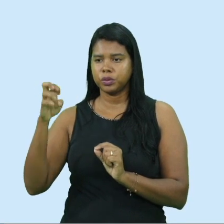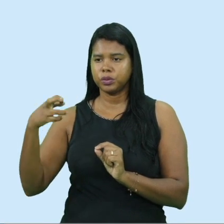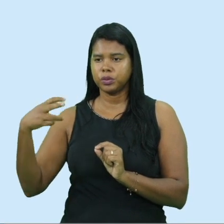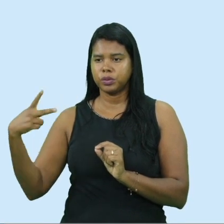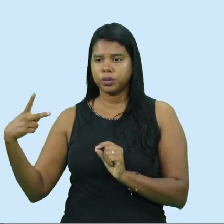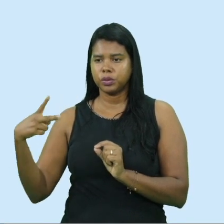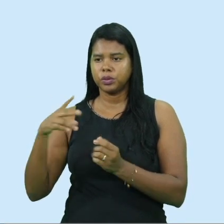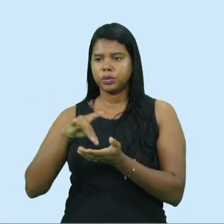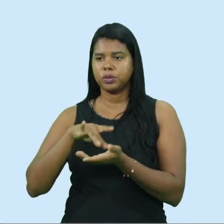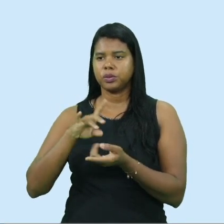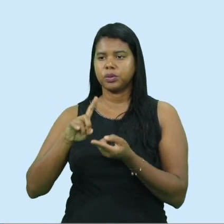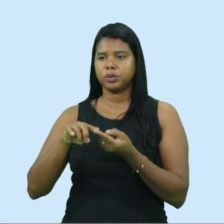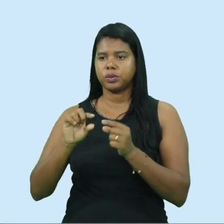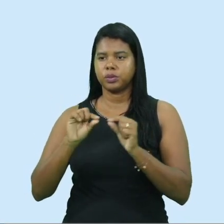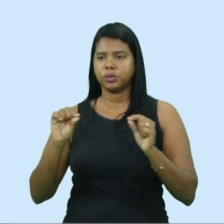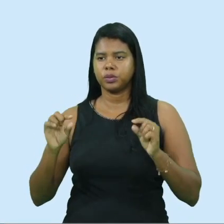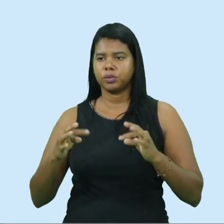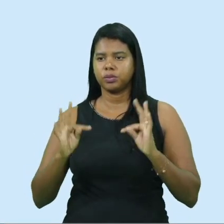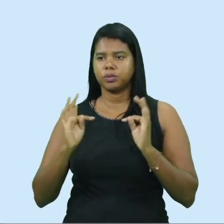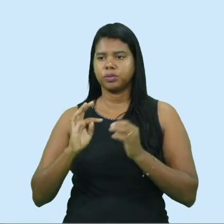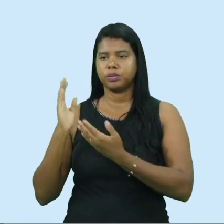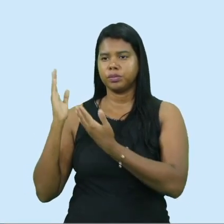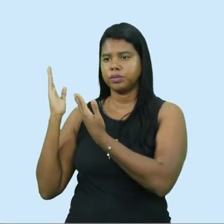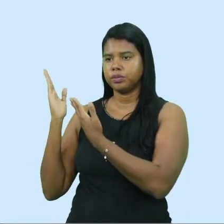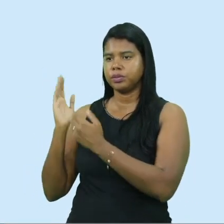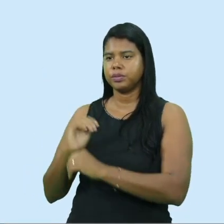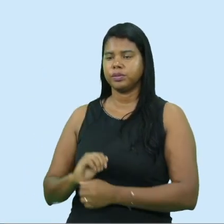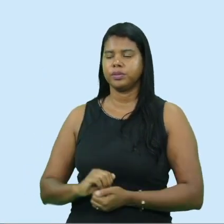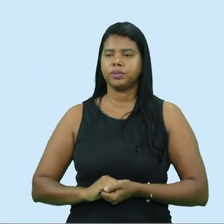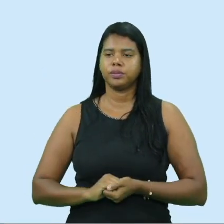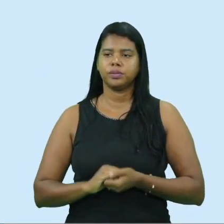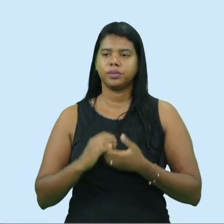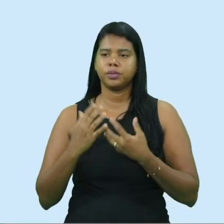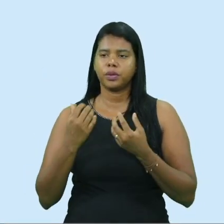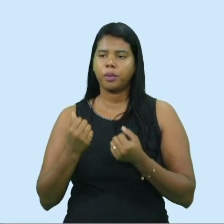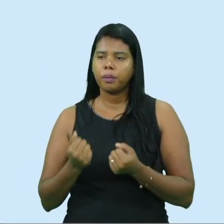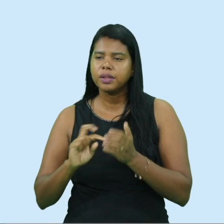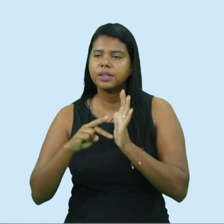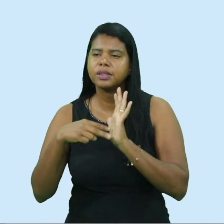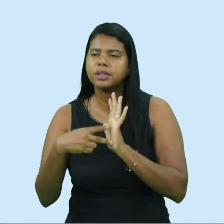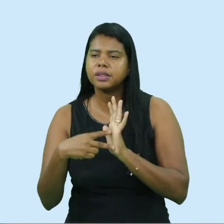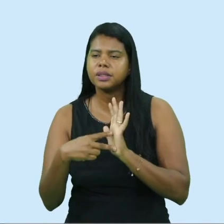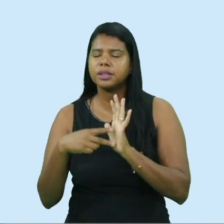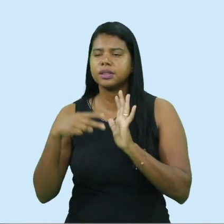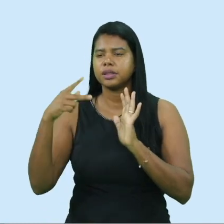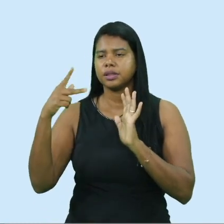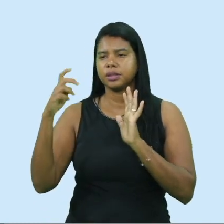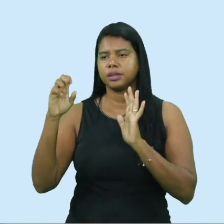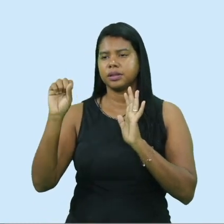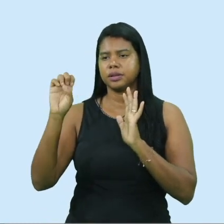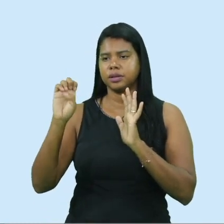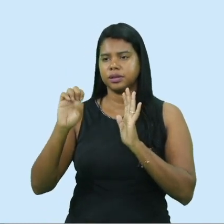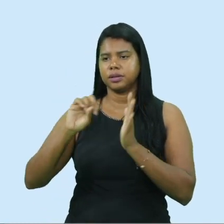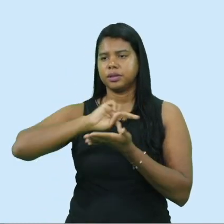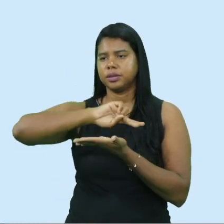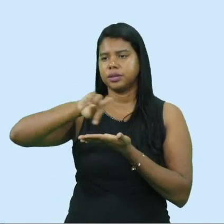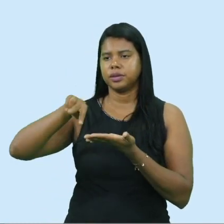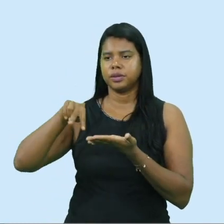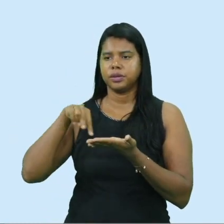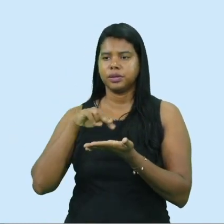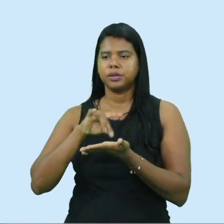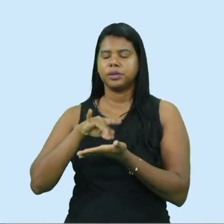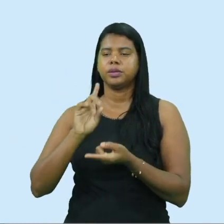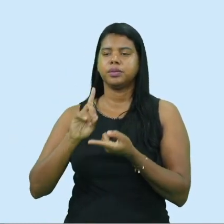outras determinações técnicas. Peso. O peso diz respeito às variações de densidade, ou